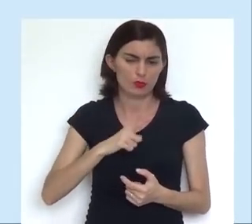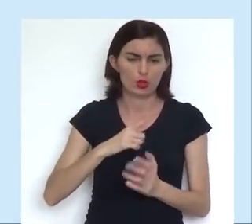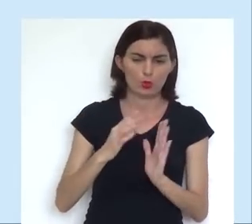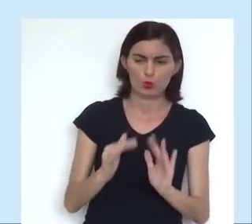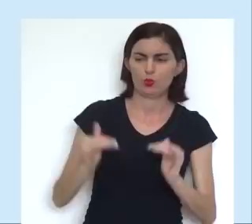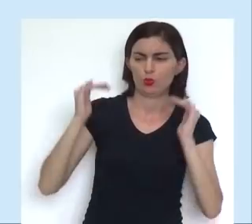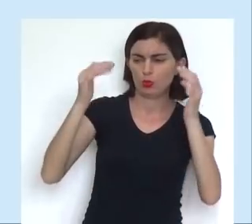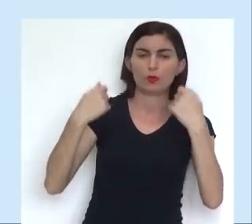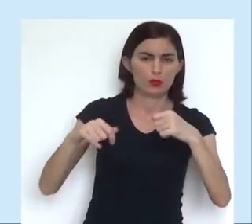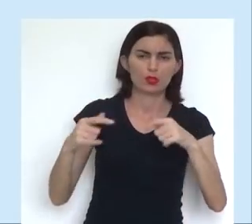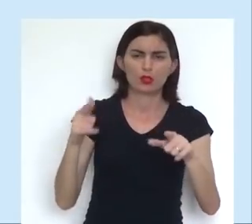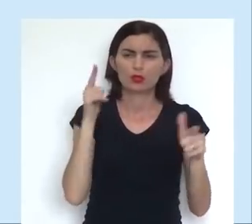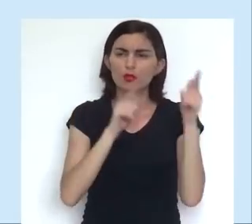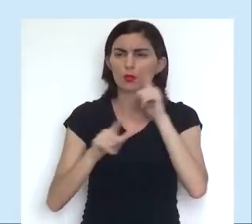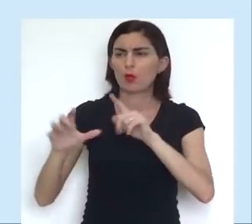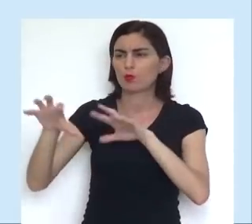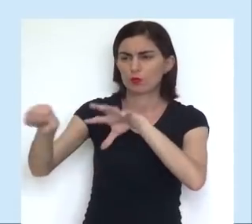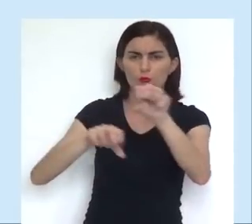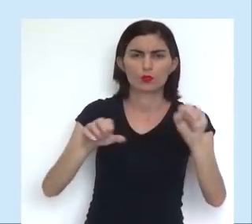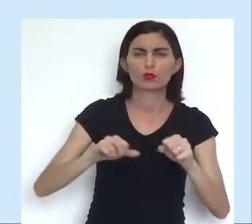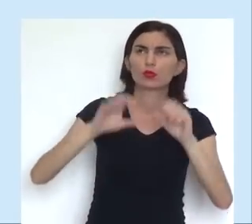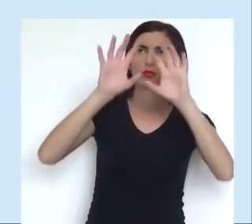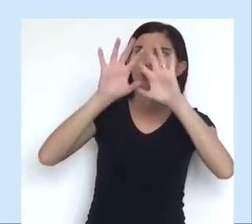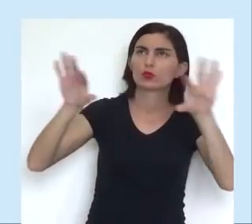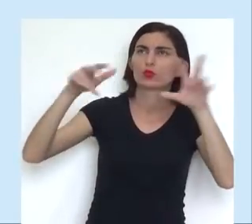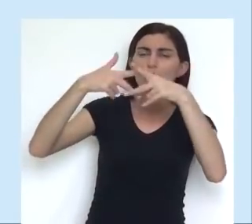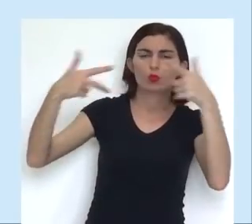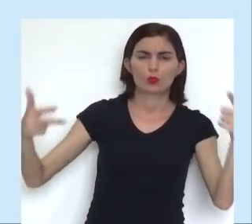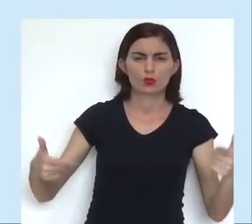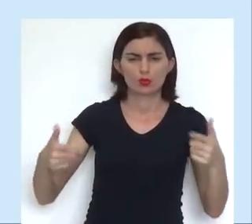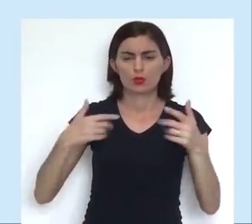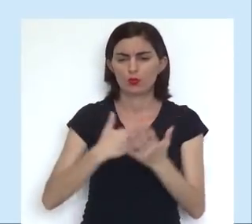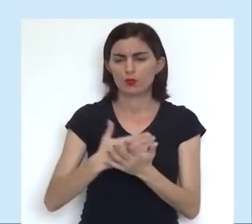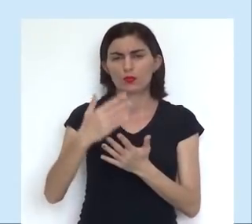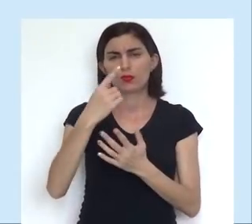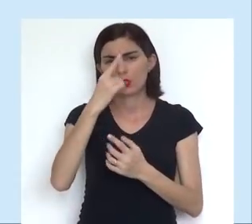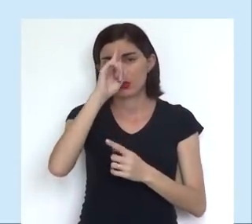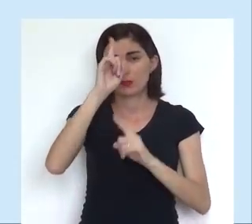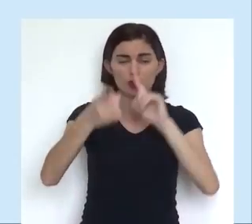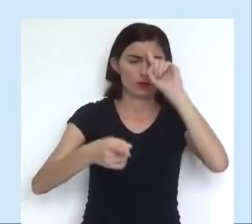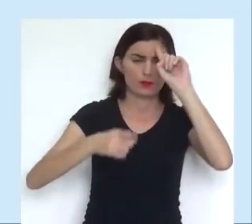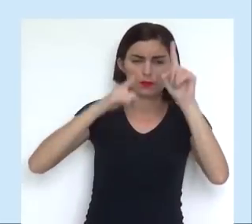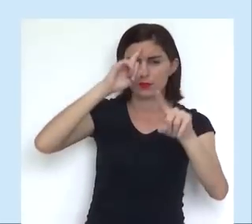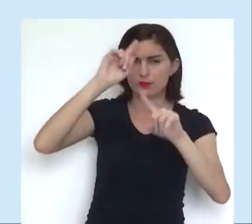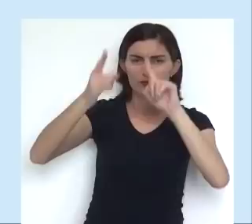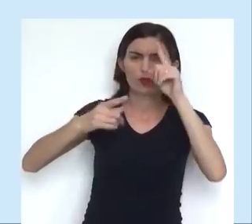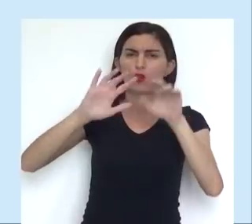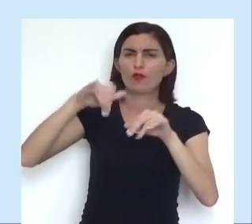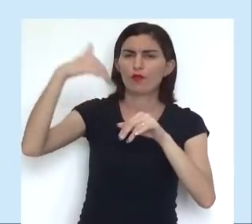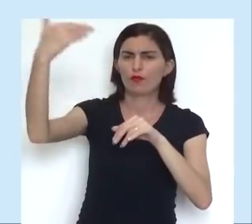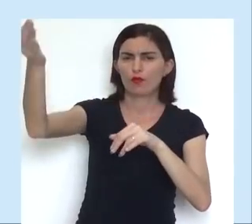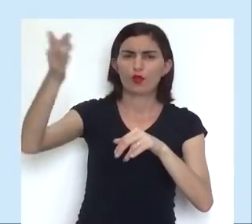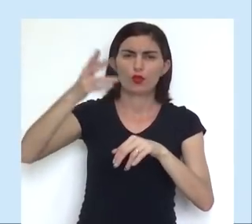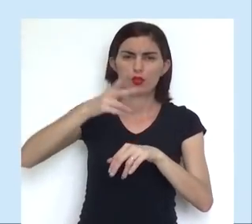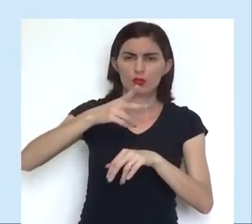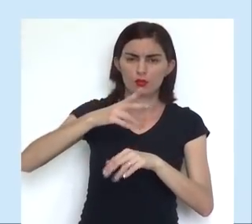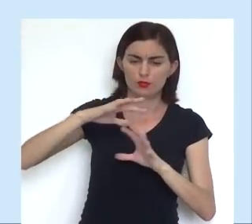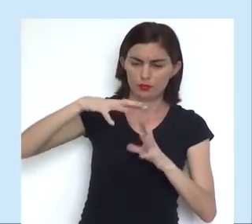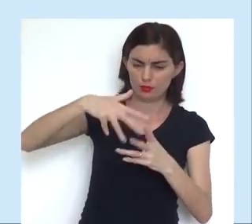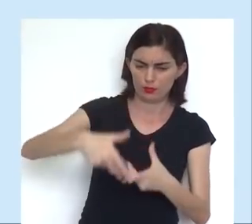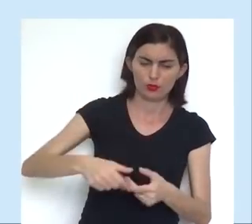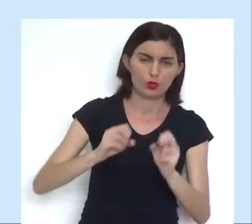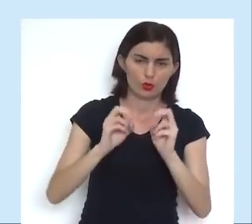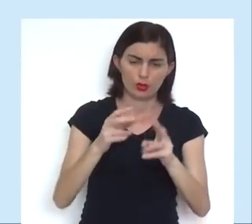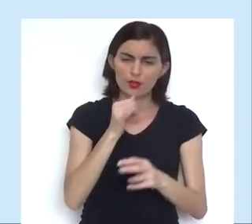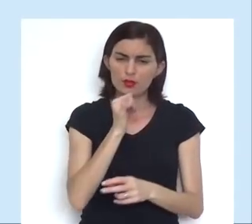ser superior, ele precisava também conquistar espaços aéreos, então ele começa a enviar pessoas para fora da atmosfera. Ok,